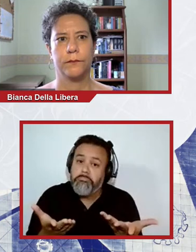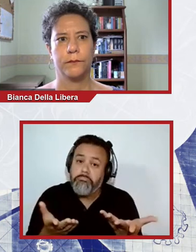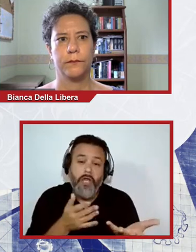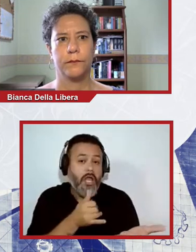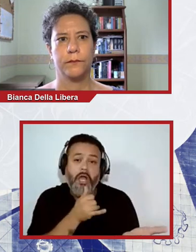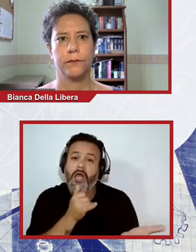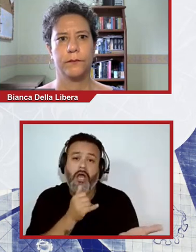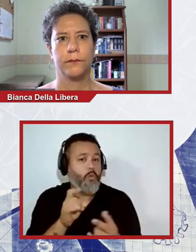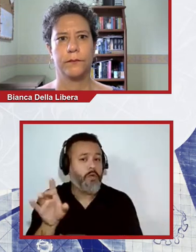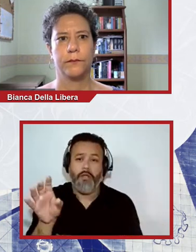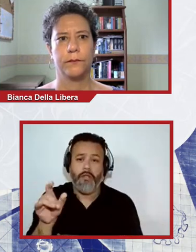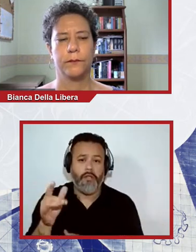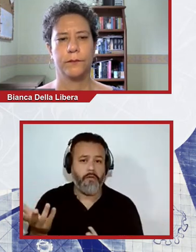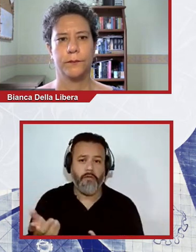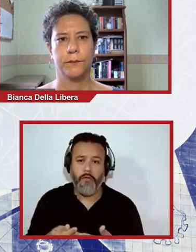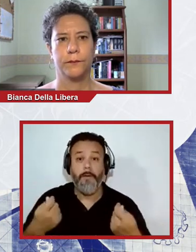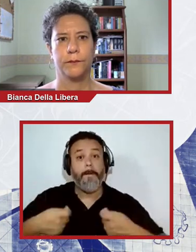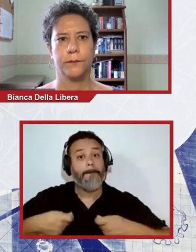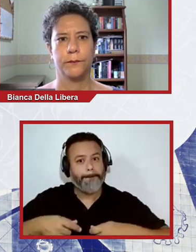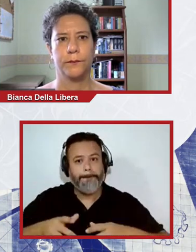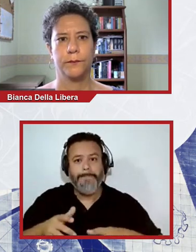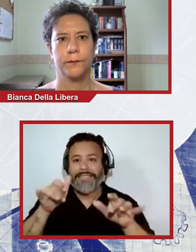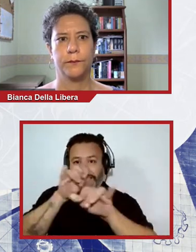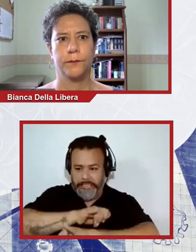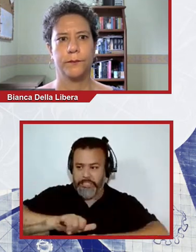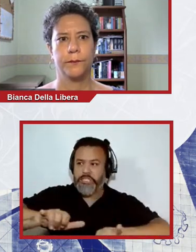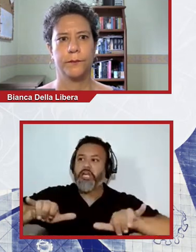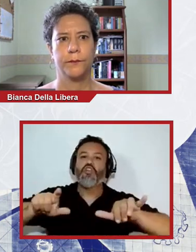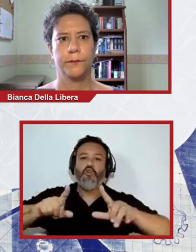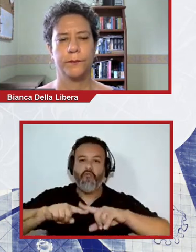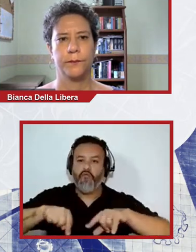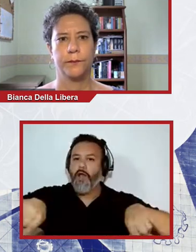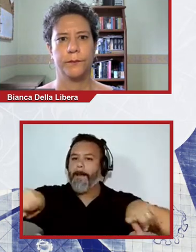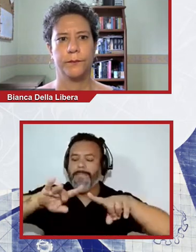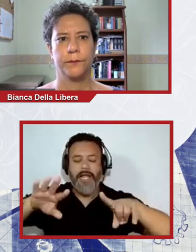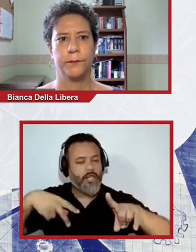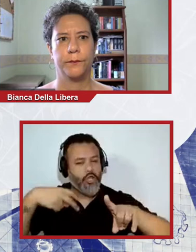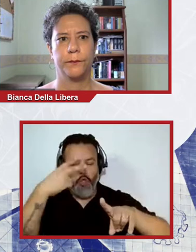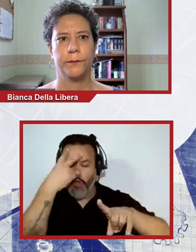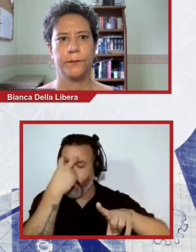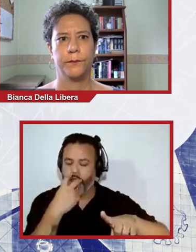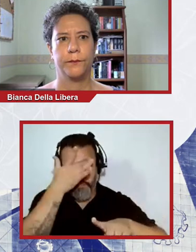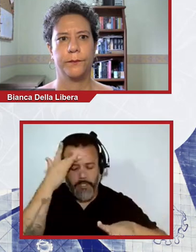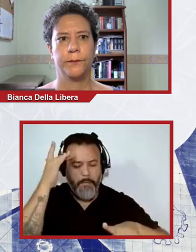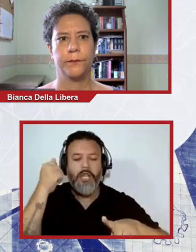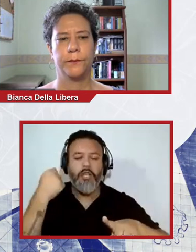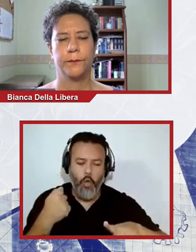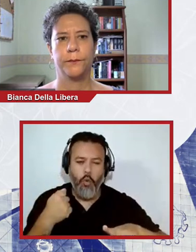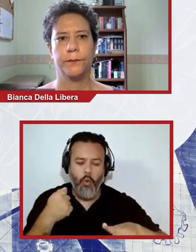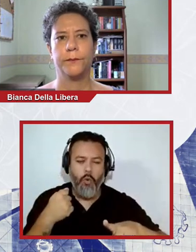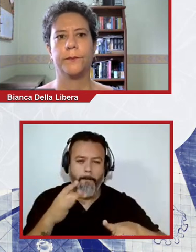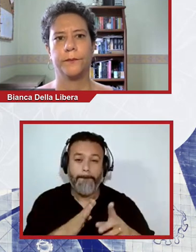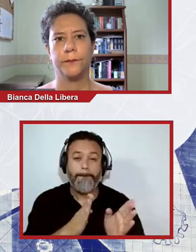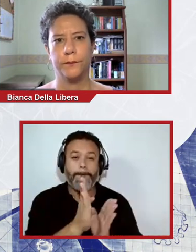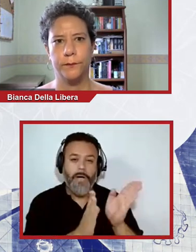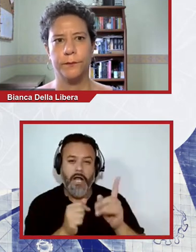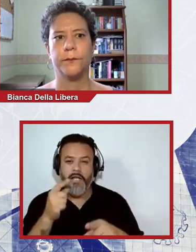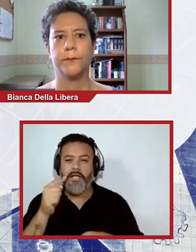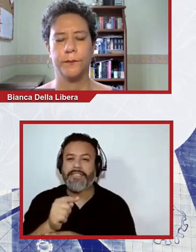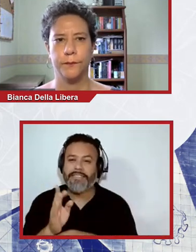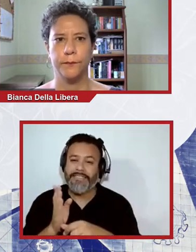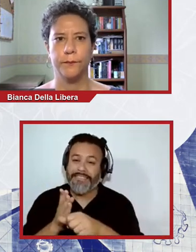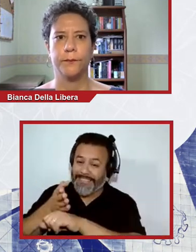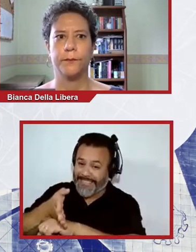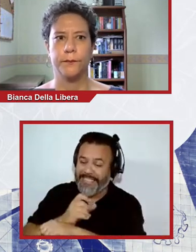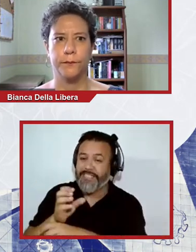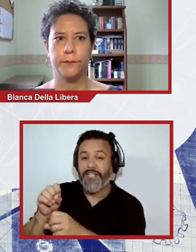a gente precisa fazer com que todas as pessoas que são cegas tenham acesso à educação e tenham